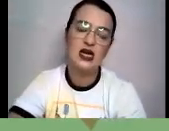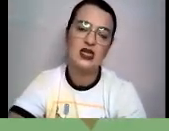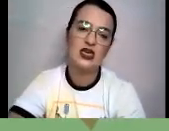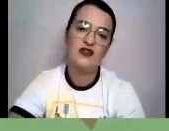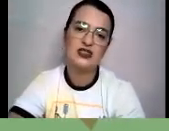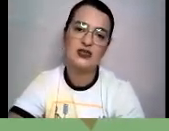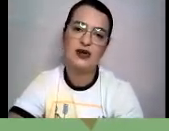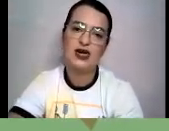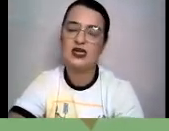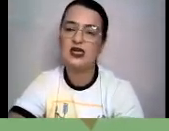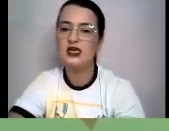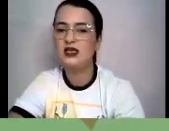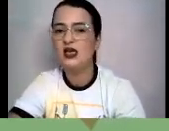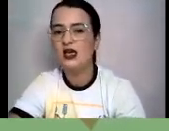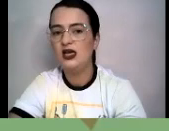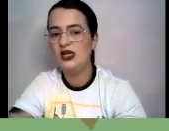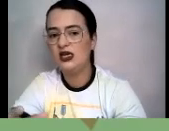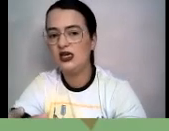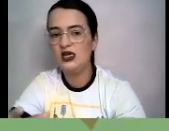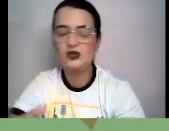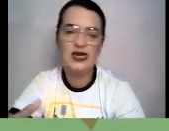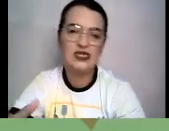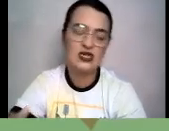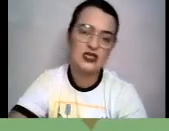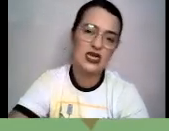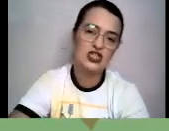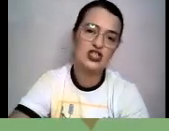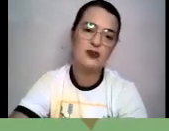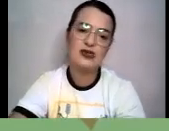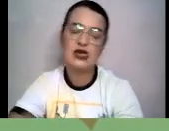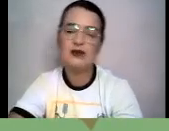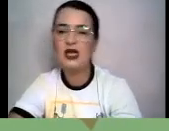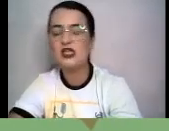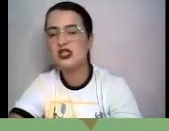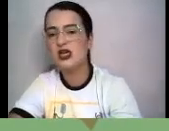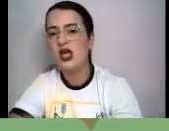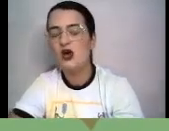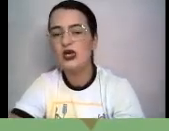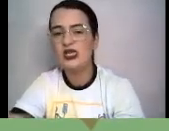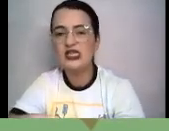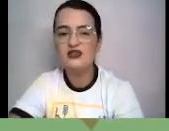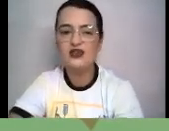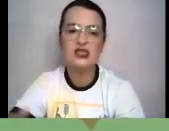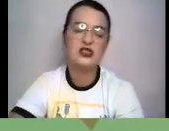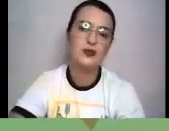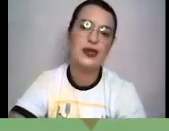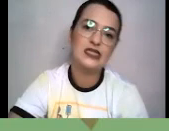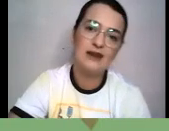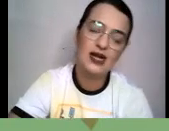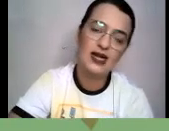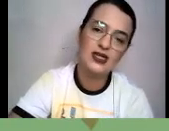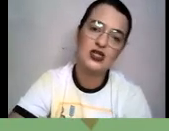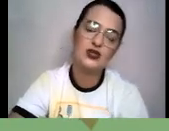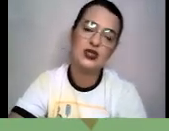países, né, que fazem parte aí, e os países socialistas, os países capitalistas. O que está de verde são os